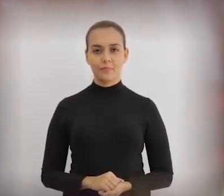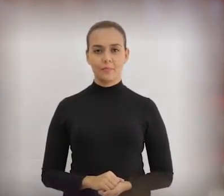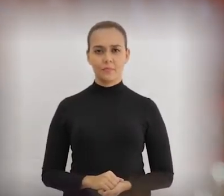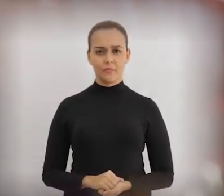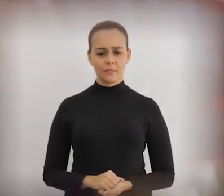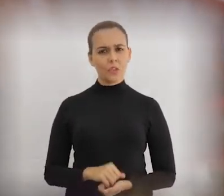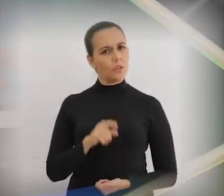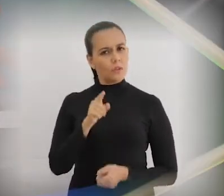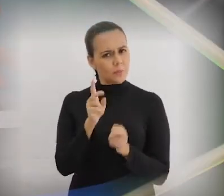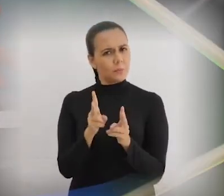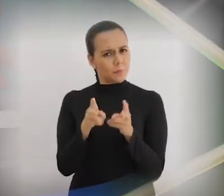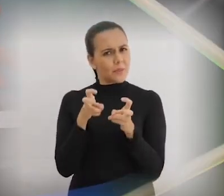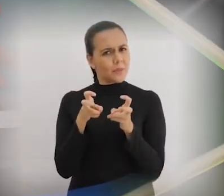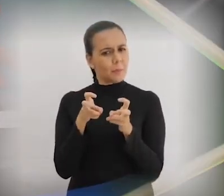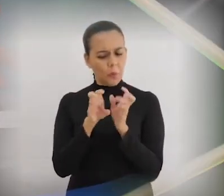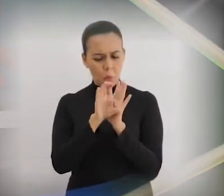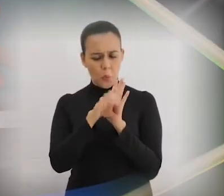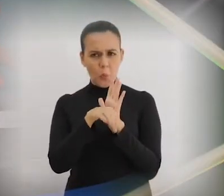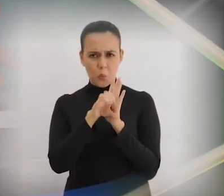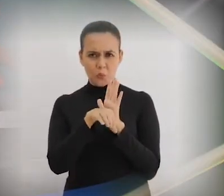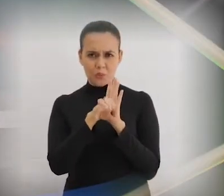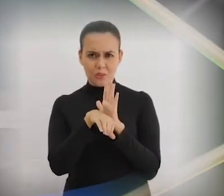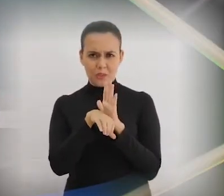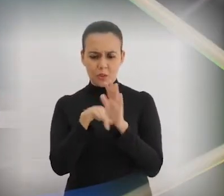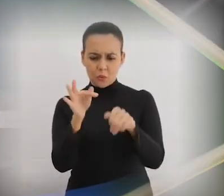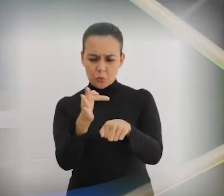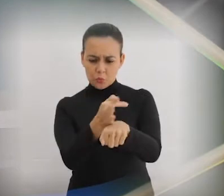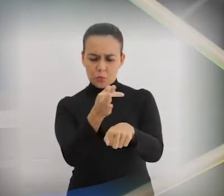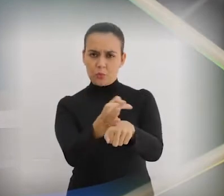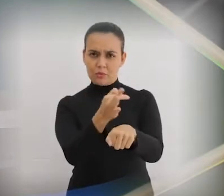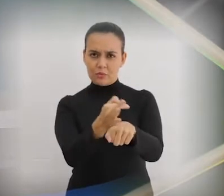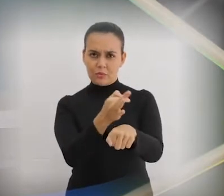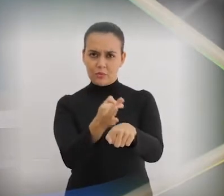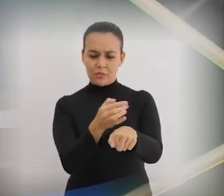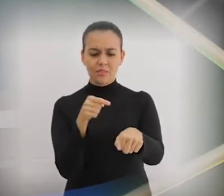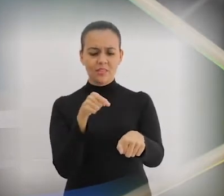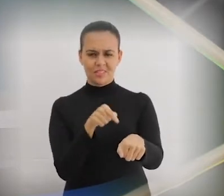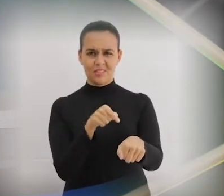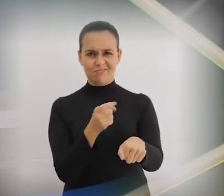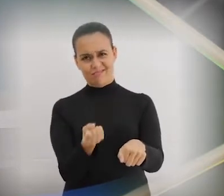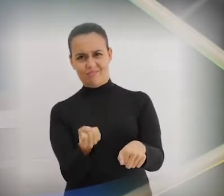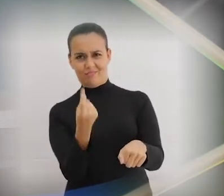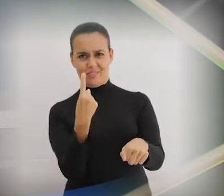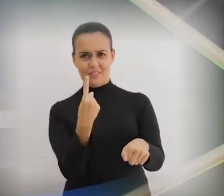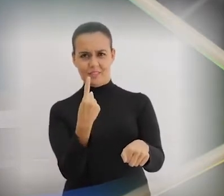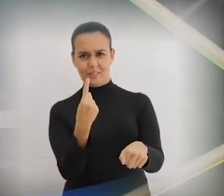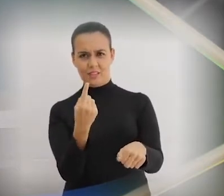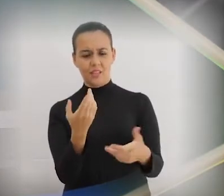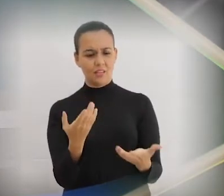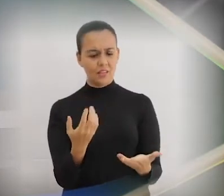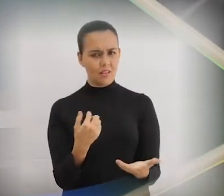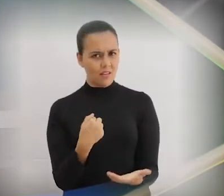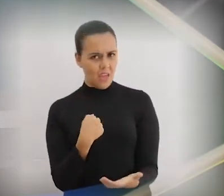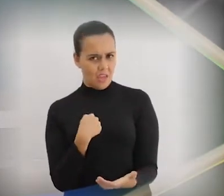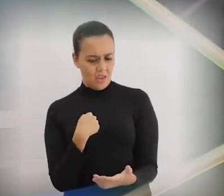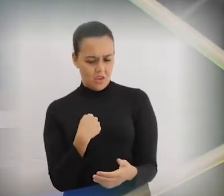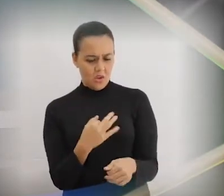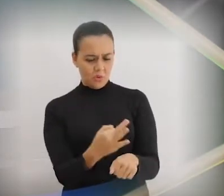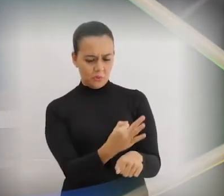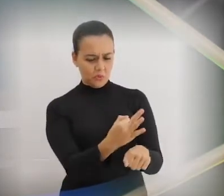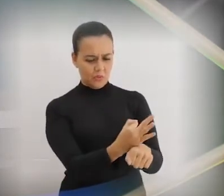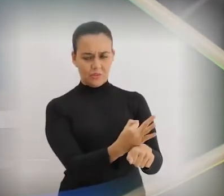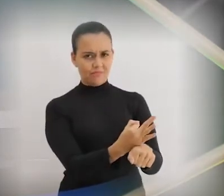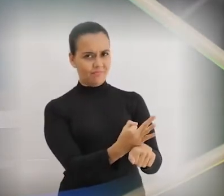Você já viu que conceito medonho é esse de tolerância, gente? Por quê? Porque eu só tolero aquilo que, se eu pudesse, eu